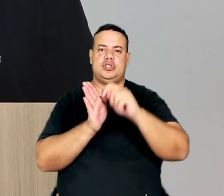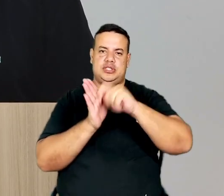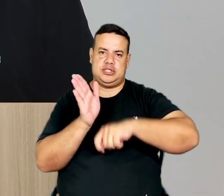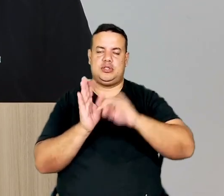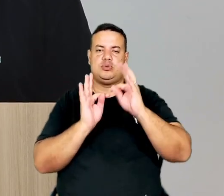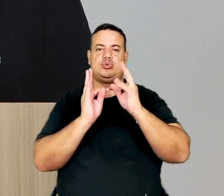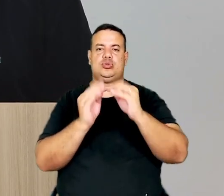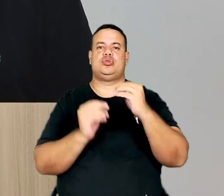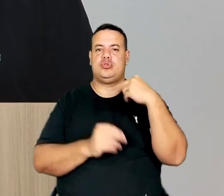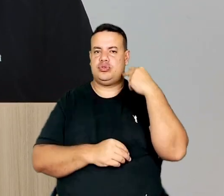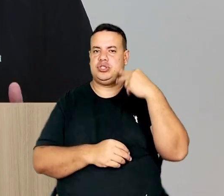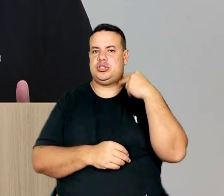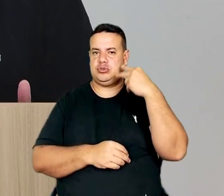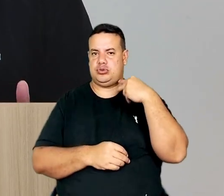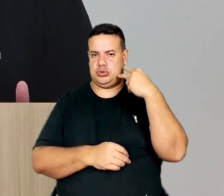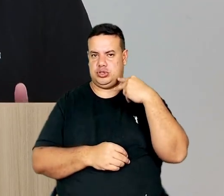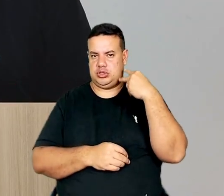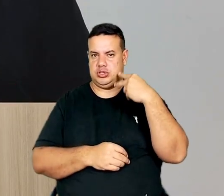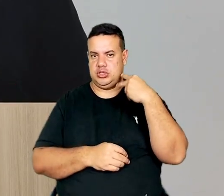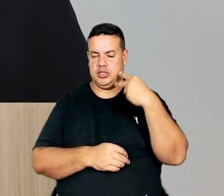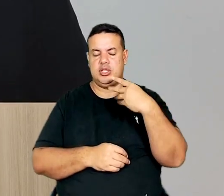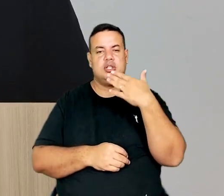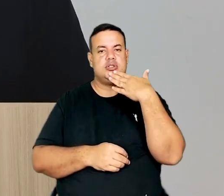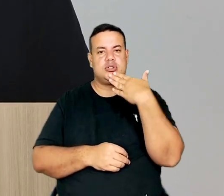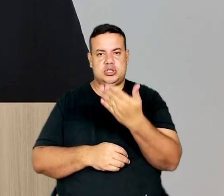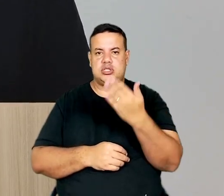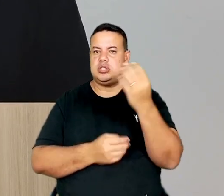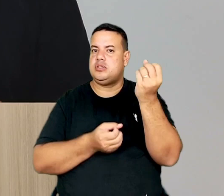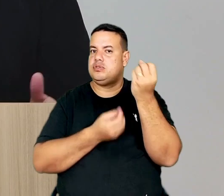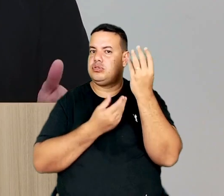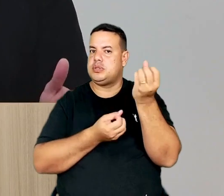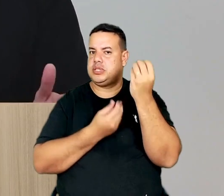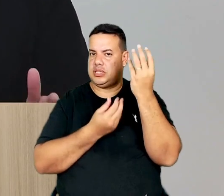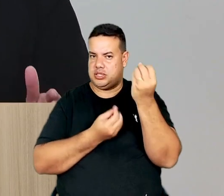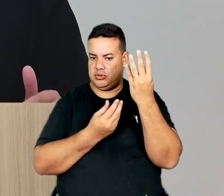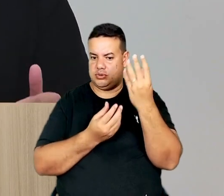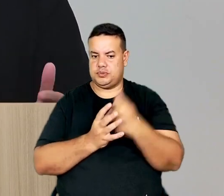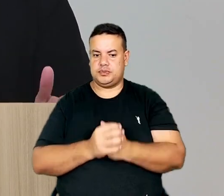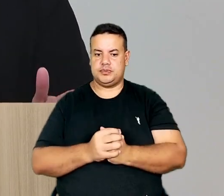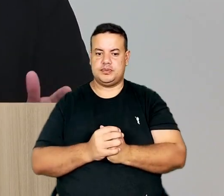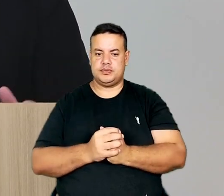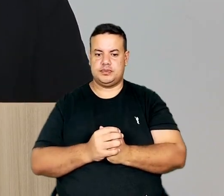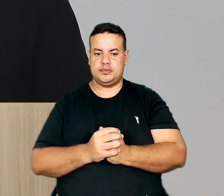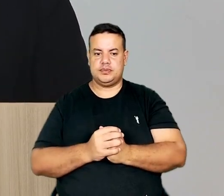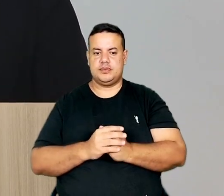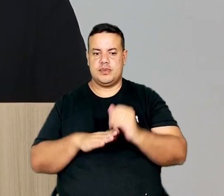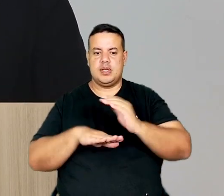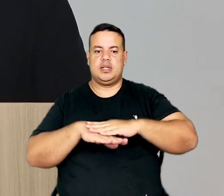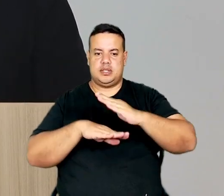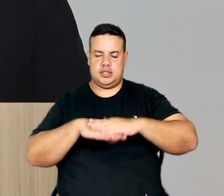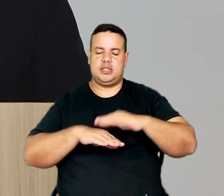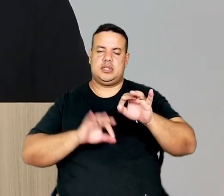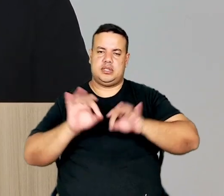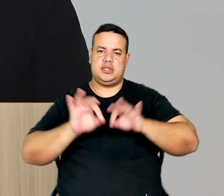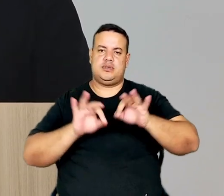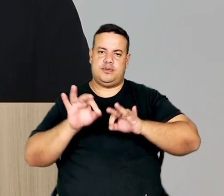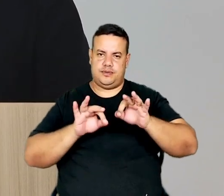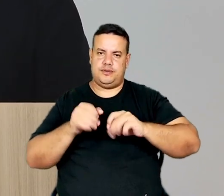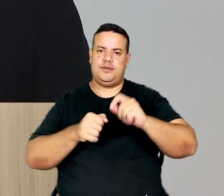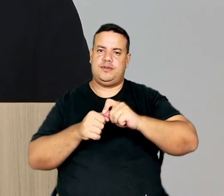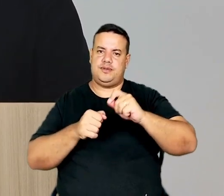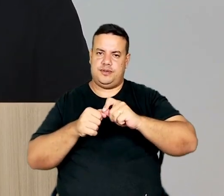vereadores solicitando informações, né, o que está sendo feito, o que vai ser feito, né, se vai